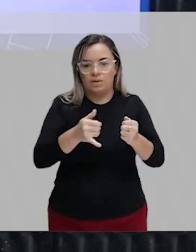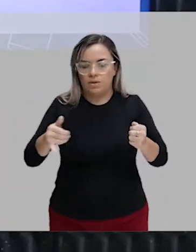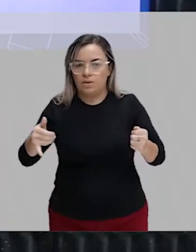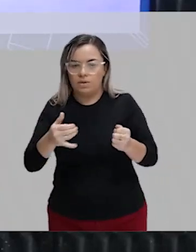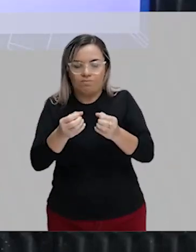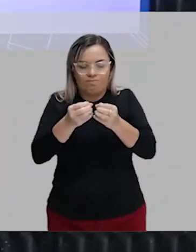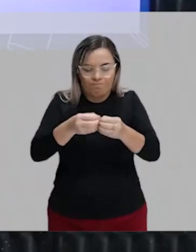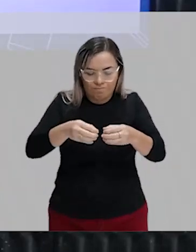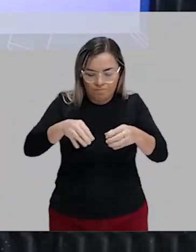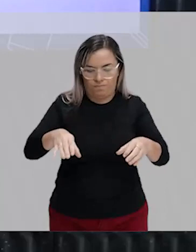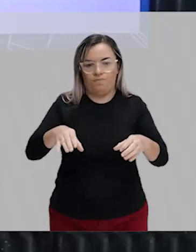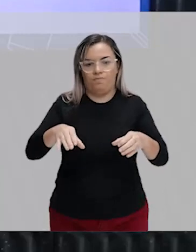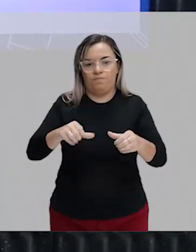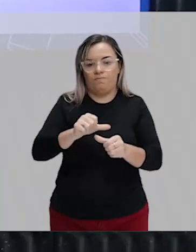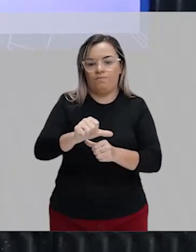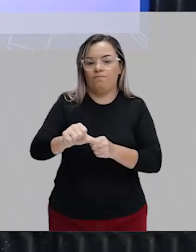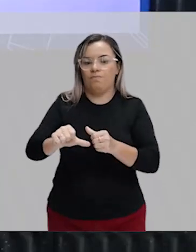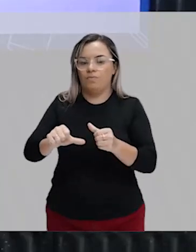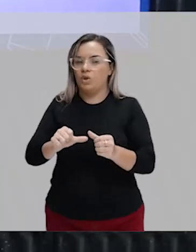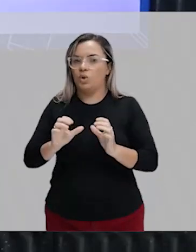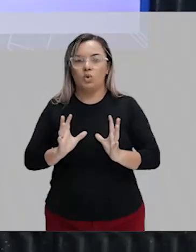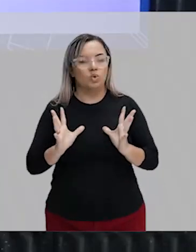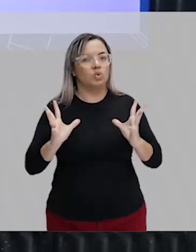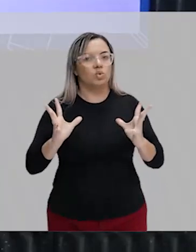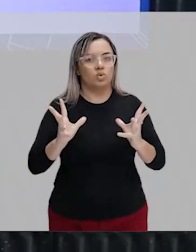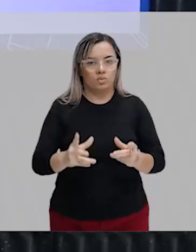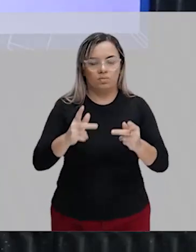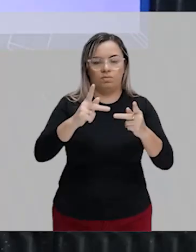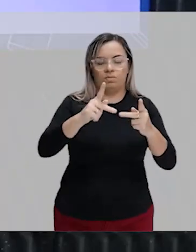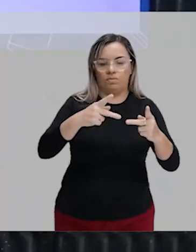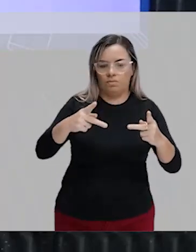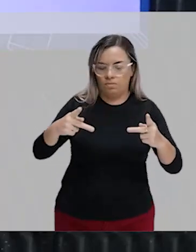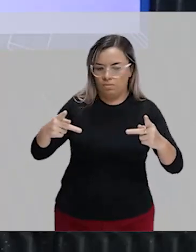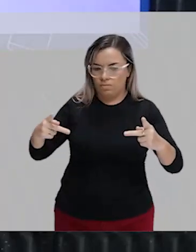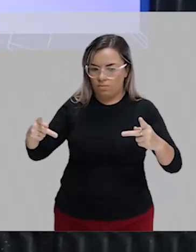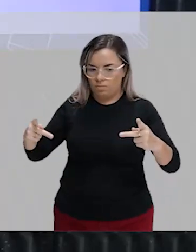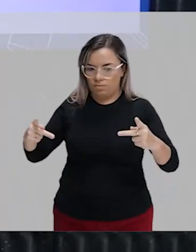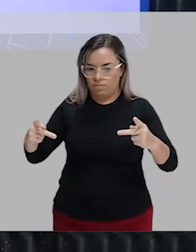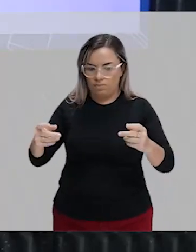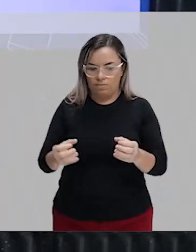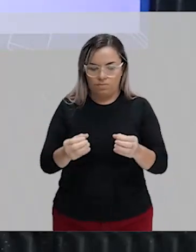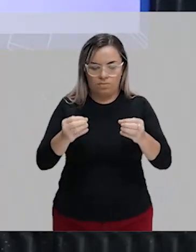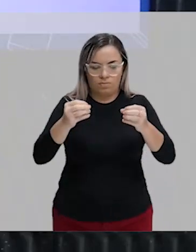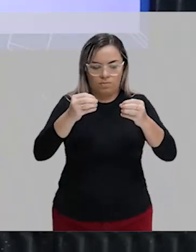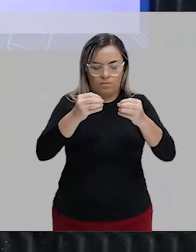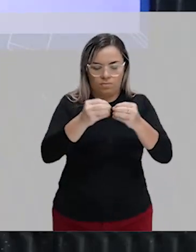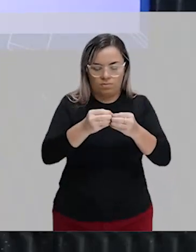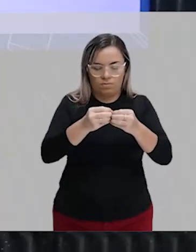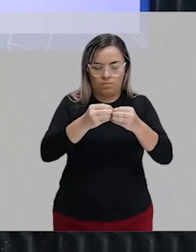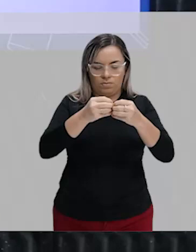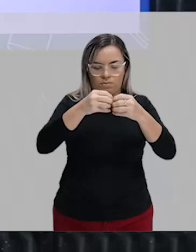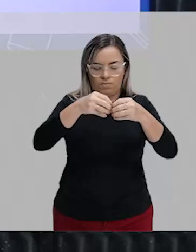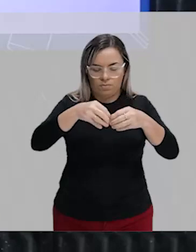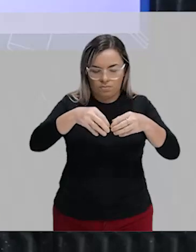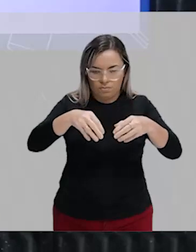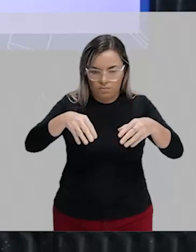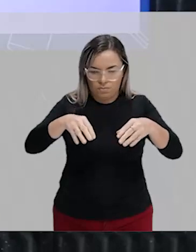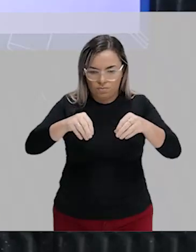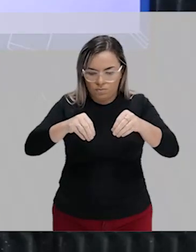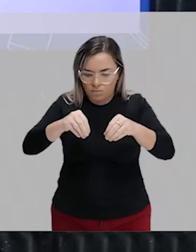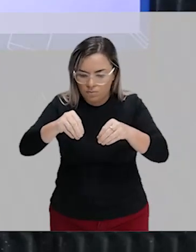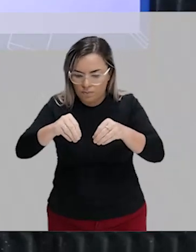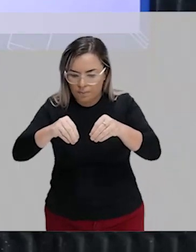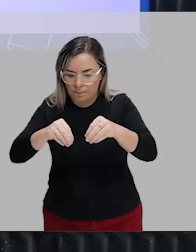Então, toda proteína, quando é submetida à quebra, ela vai liberar partículas